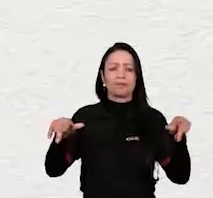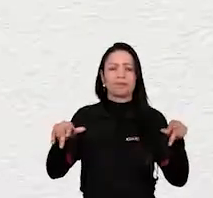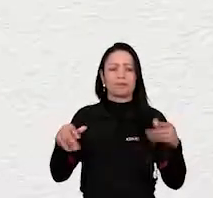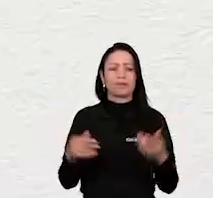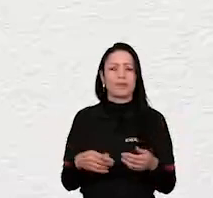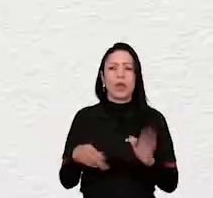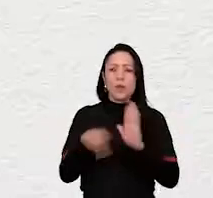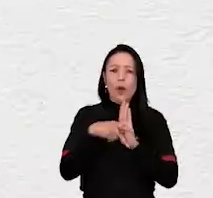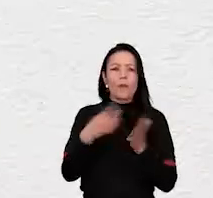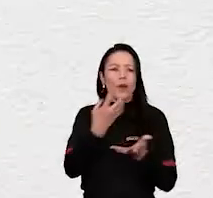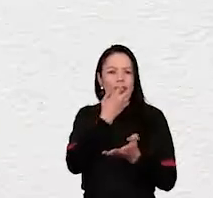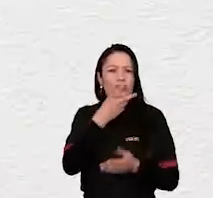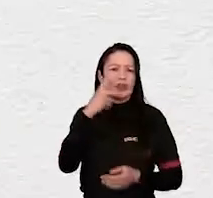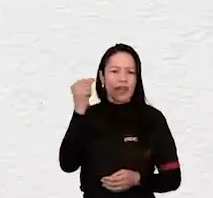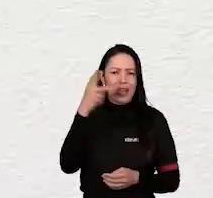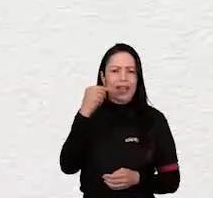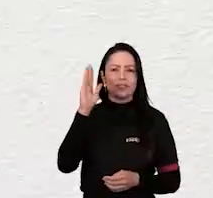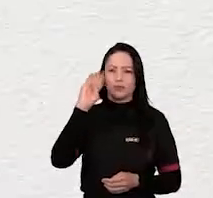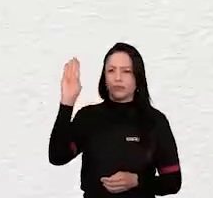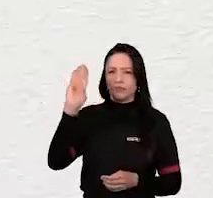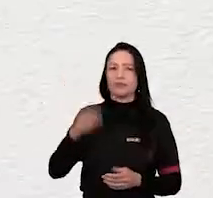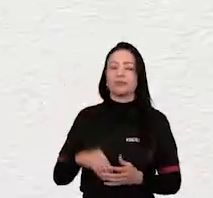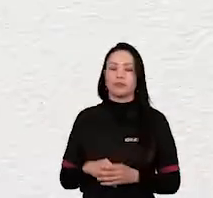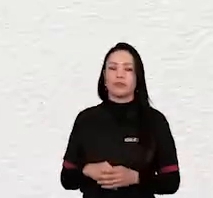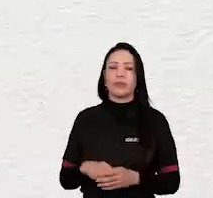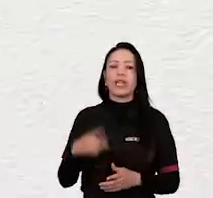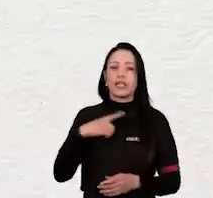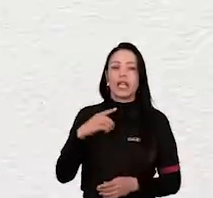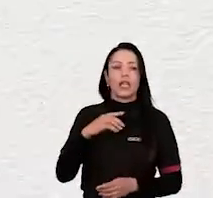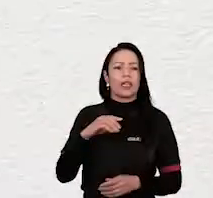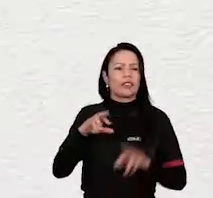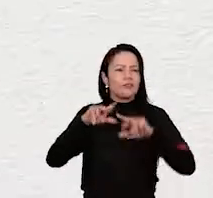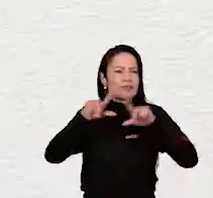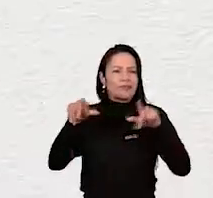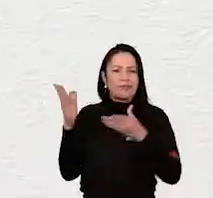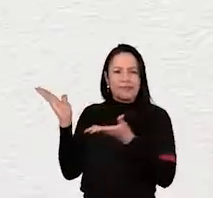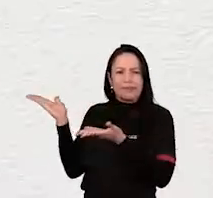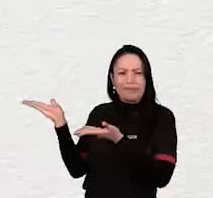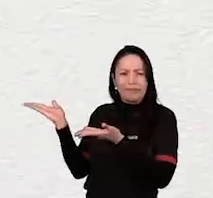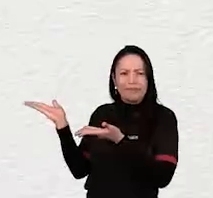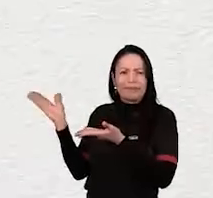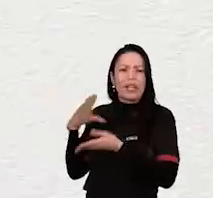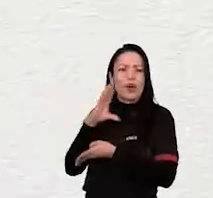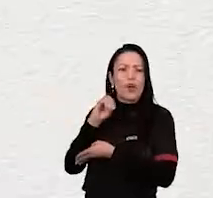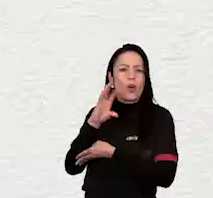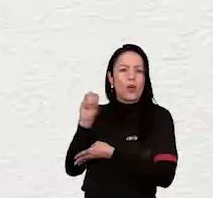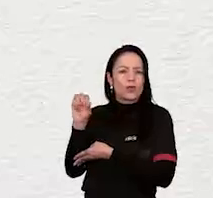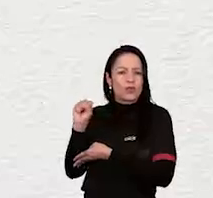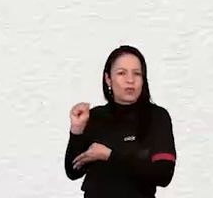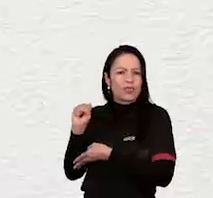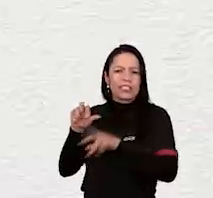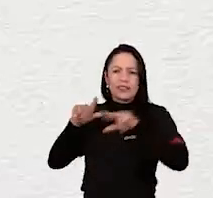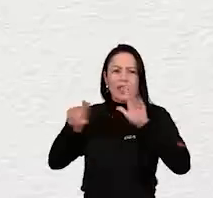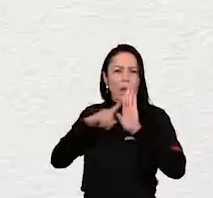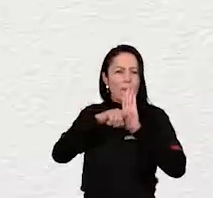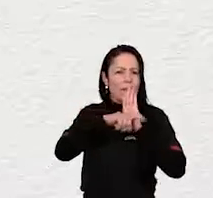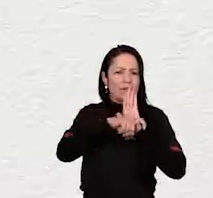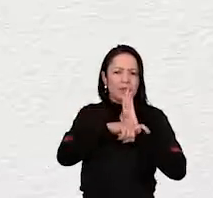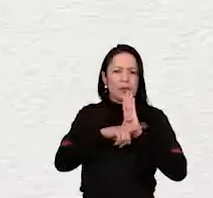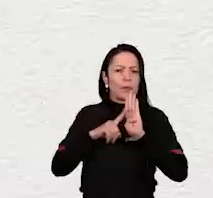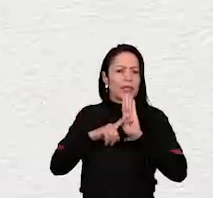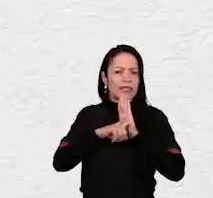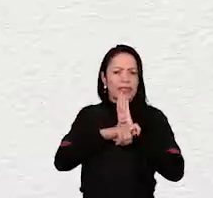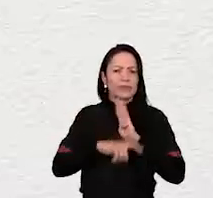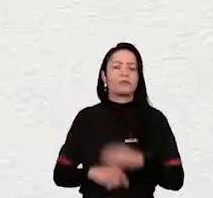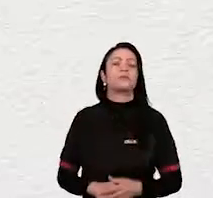animais alérgicos, principalmente, e presença de cocos, de diplococos, que seria a bactéria mais comum encontrada, né, o